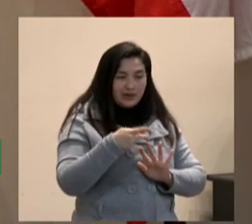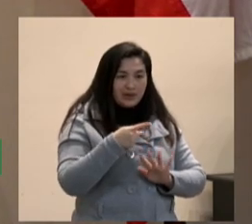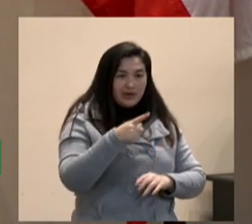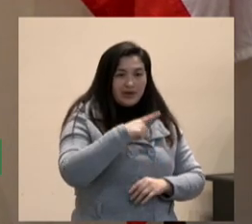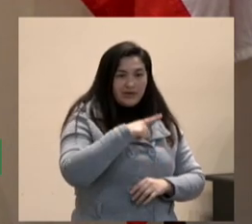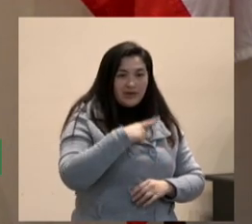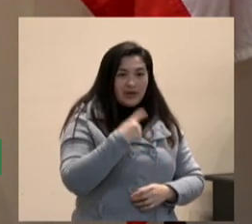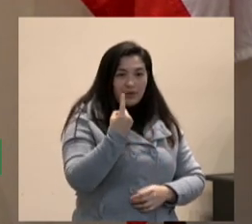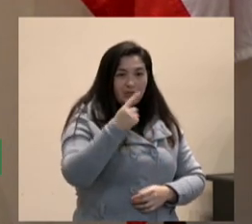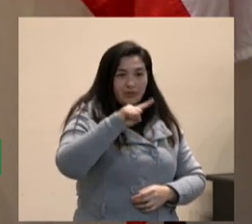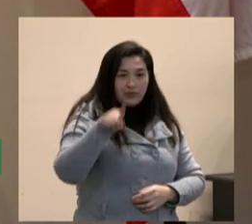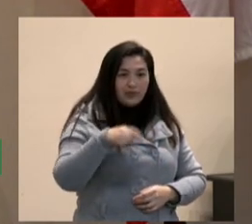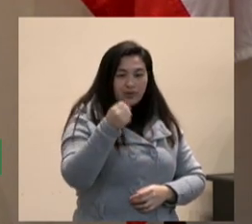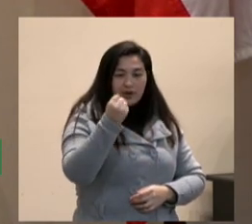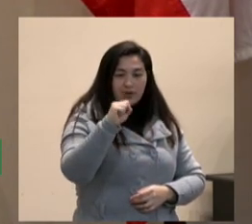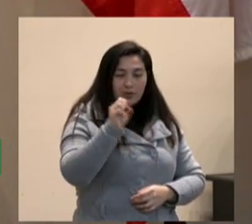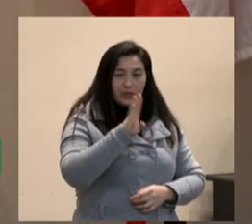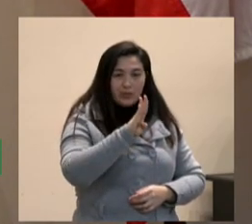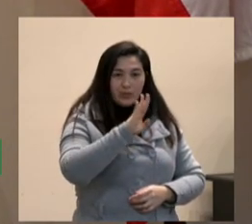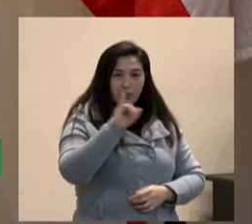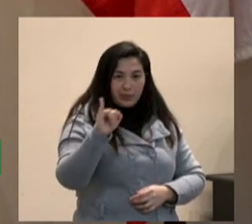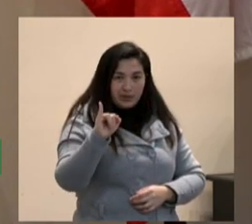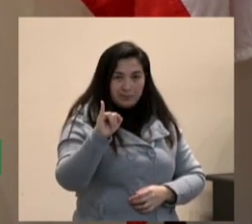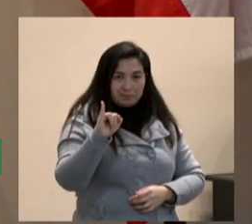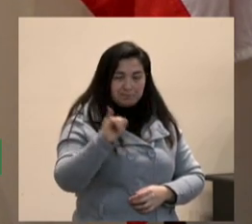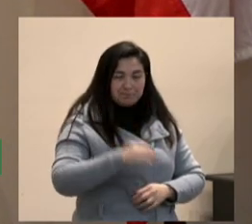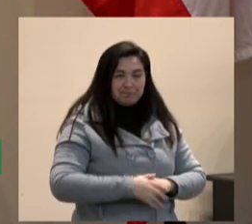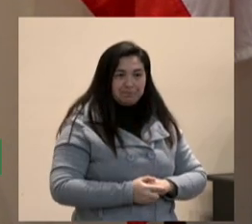de 1,8 bilhões.